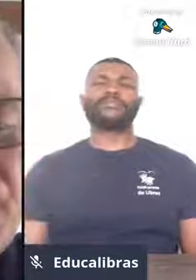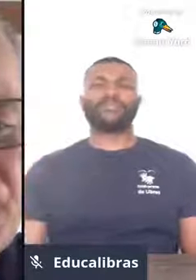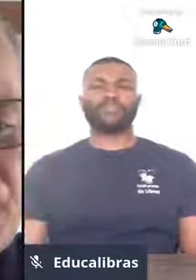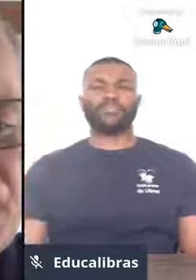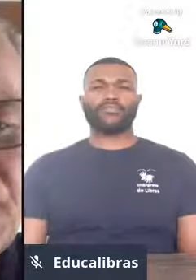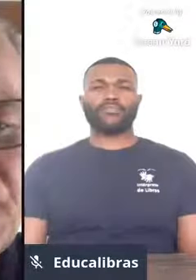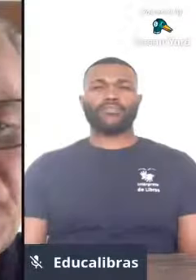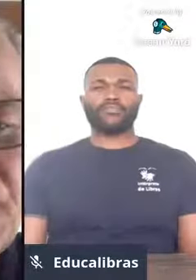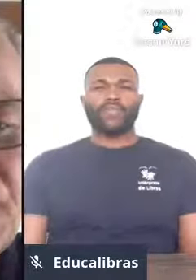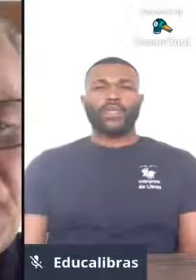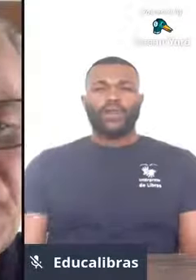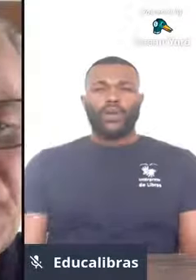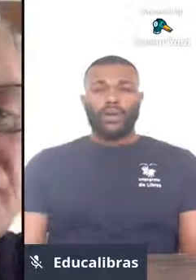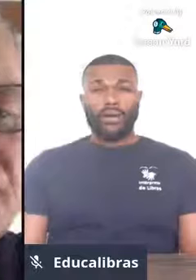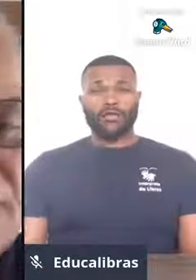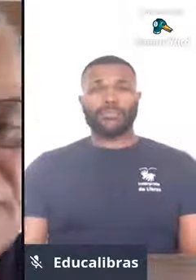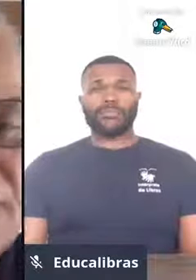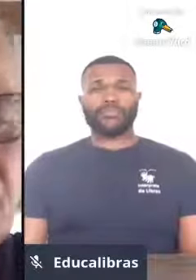Saco.